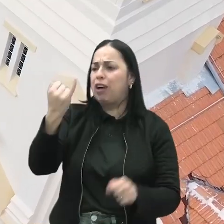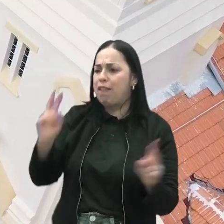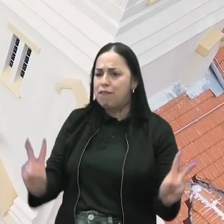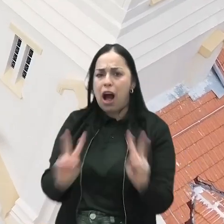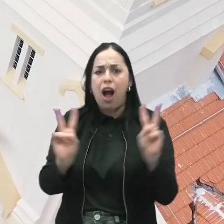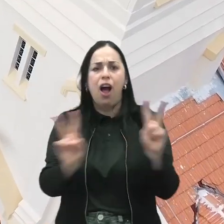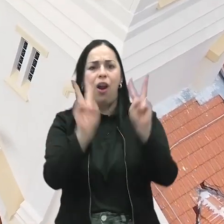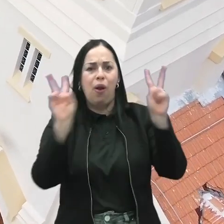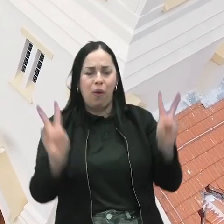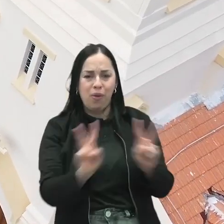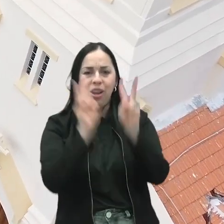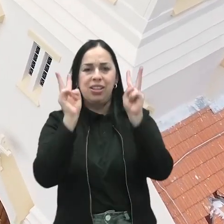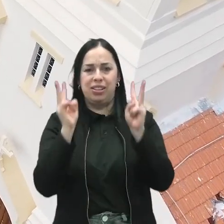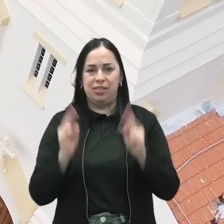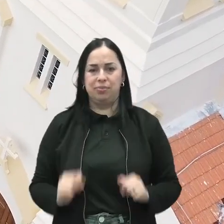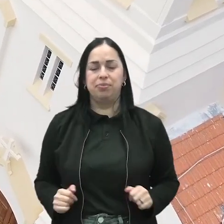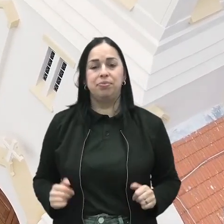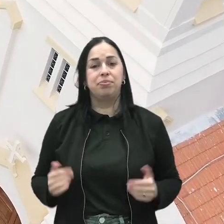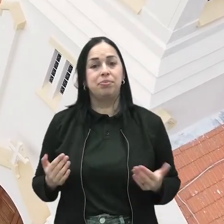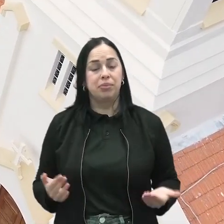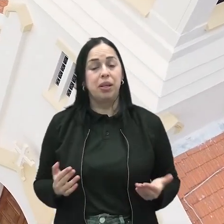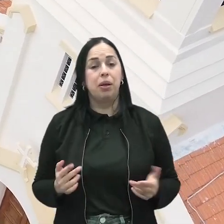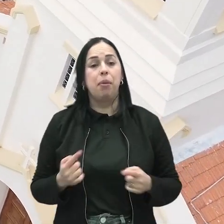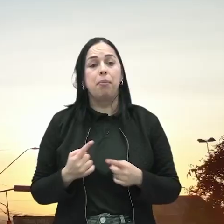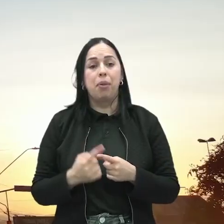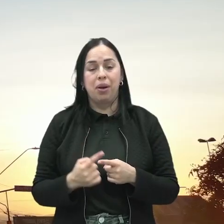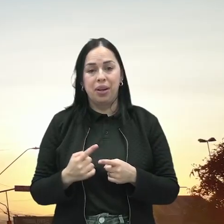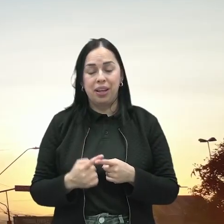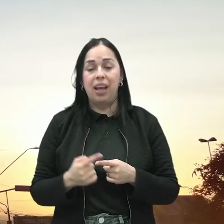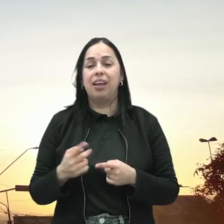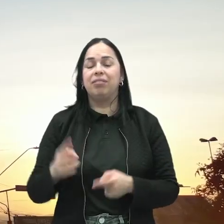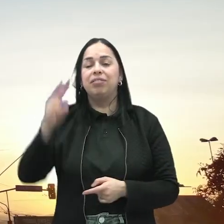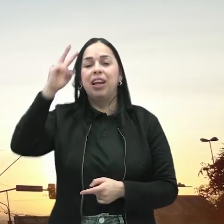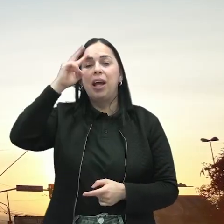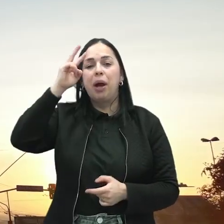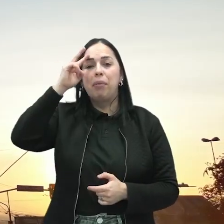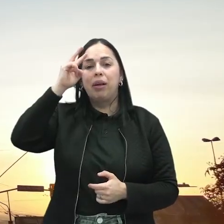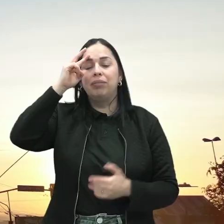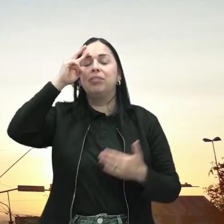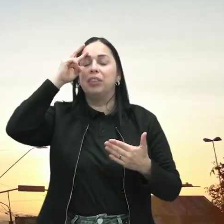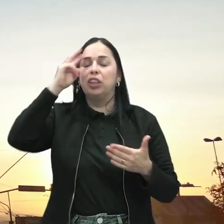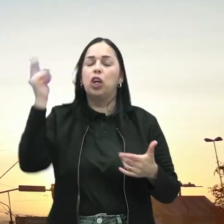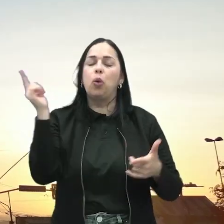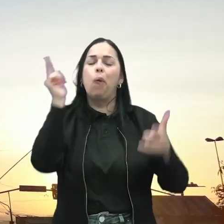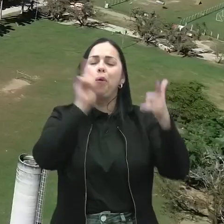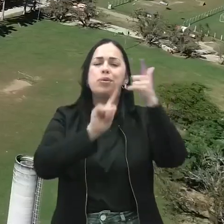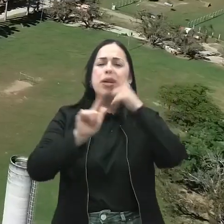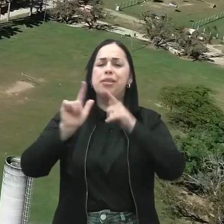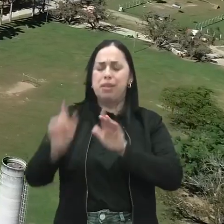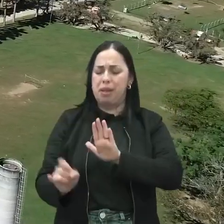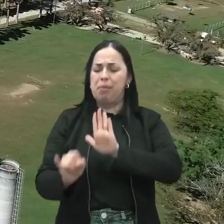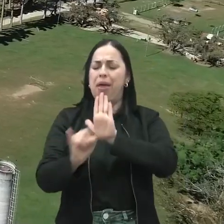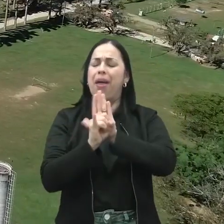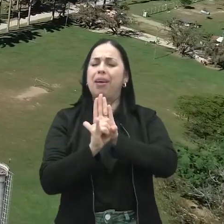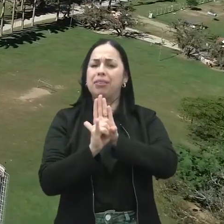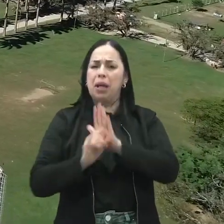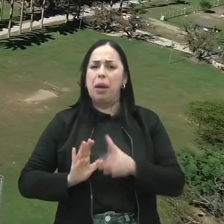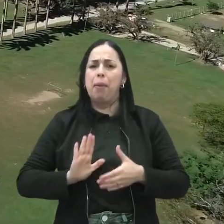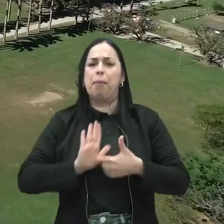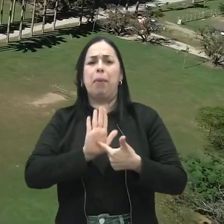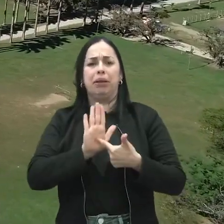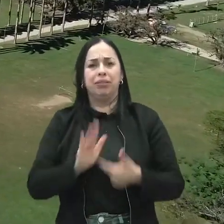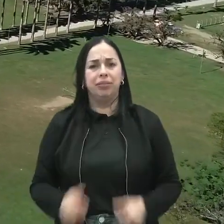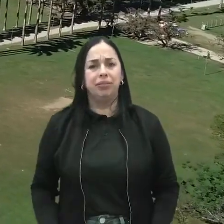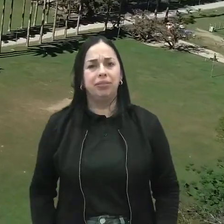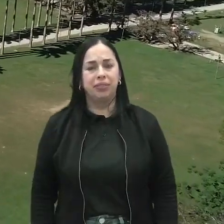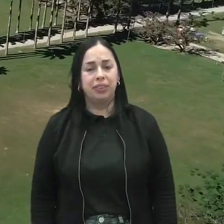valorizar e proteger os bens culturais do Brasil, porque é a partir dessas memórias que construímos